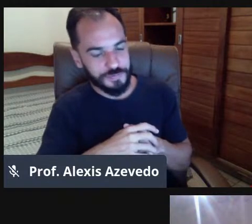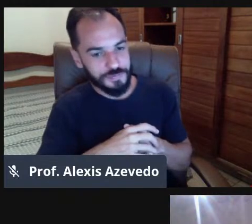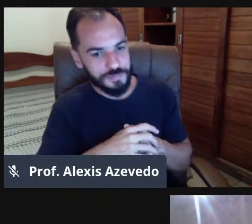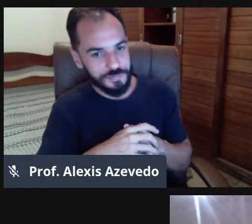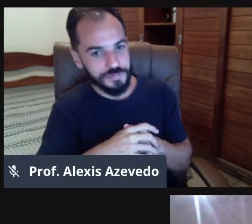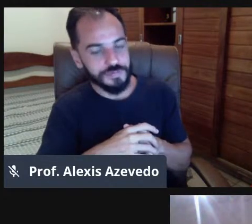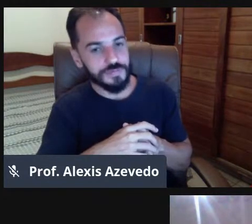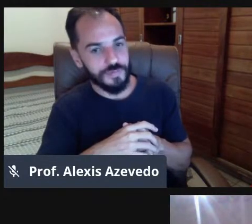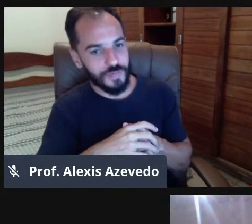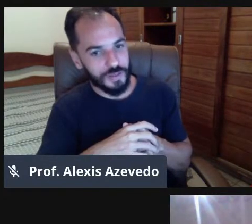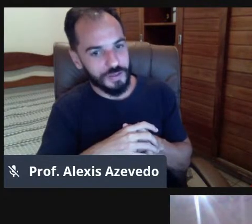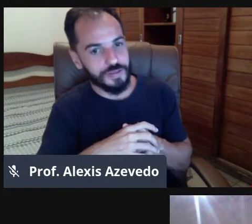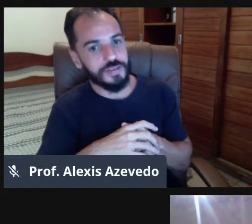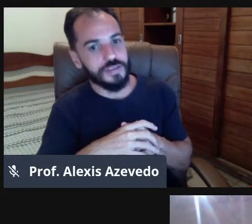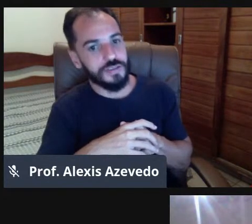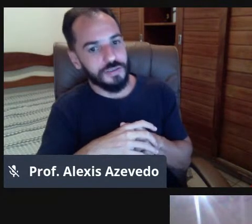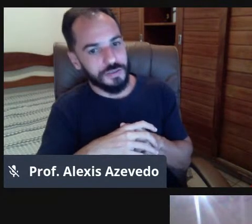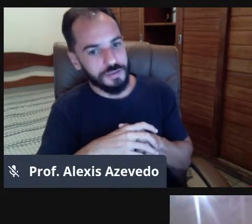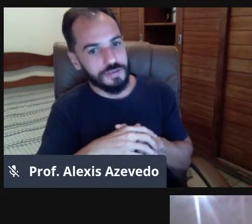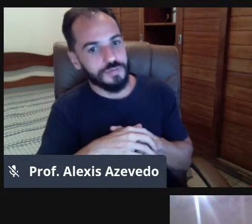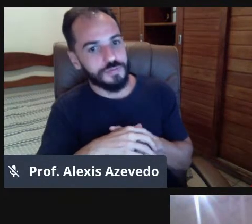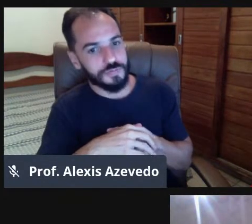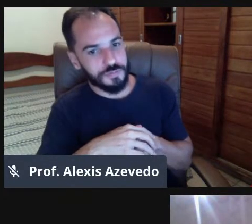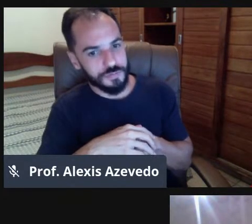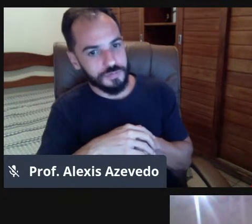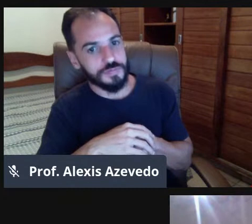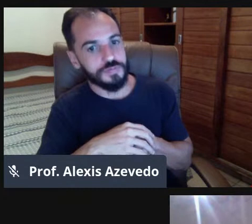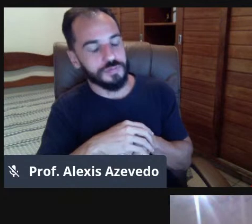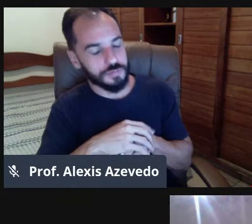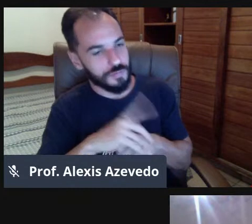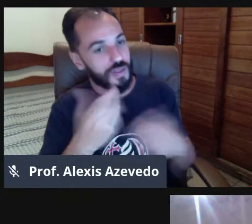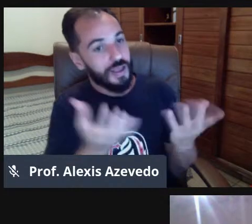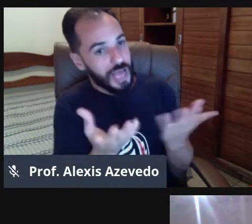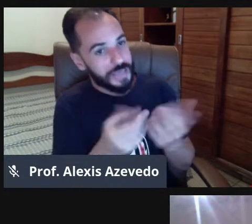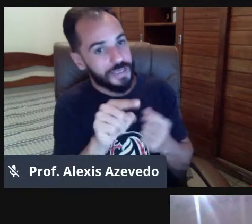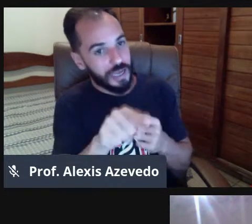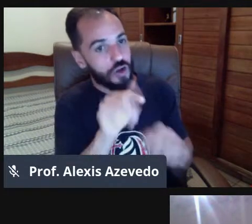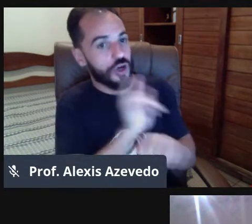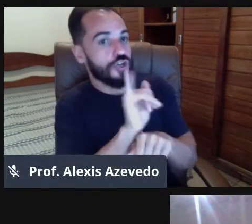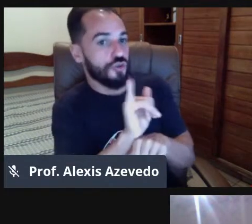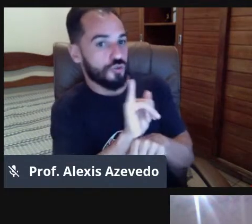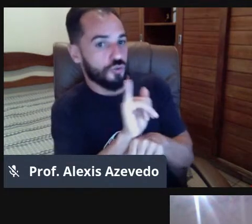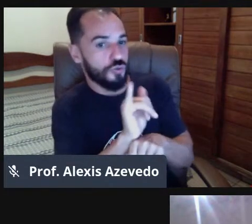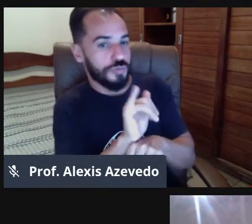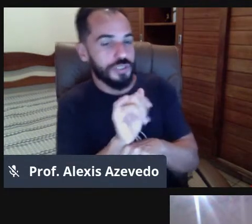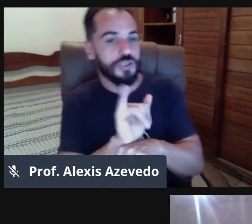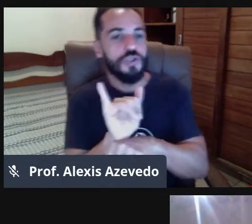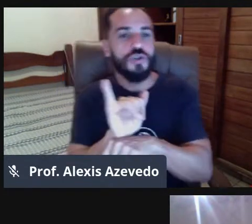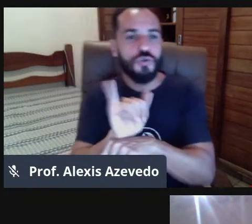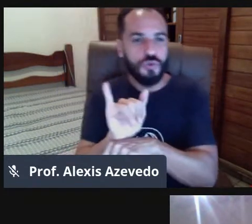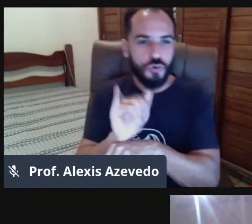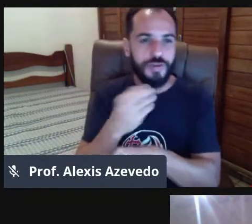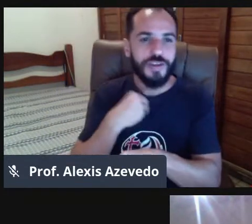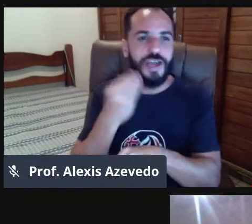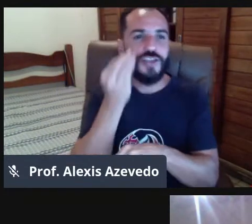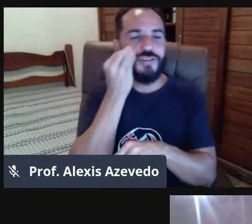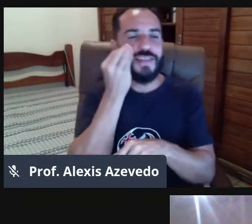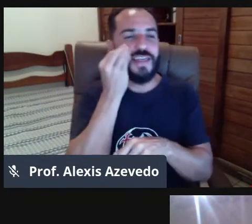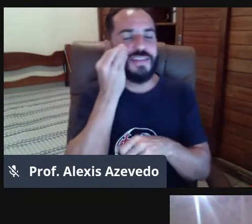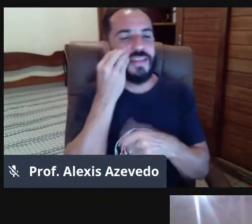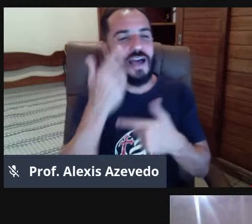esse lugar aqui é um lugar que é uma tentativa da gente manter esse laço, manter